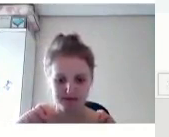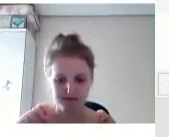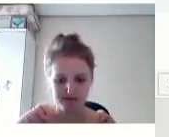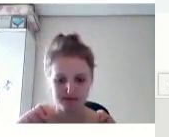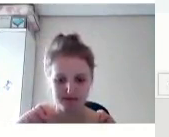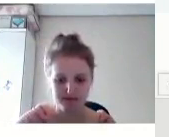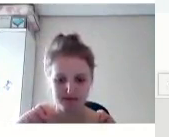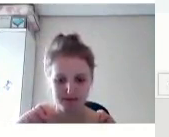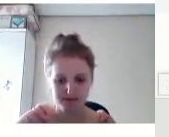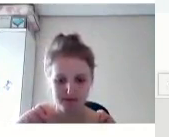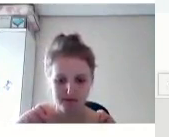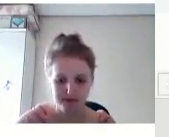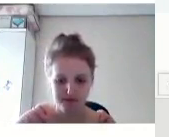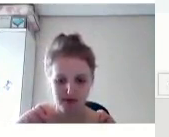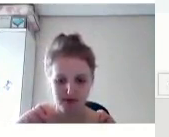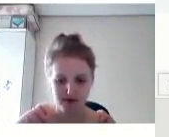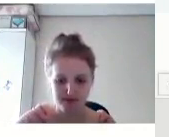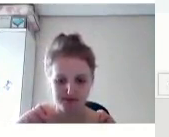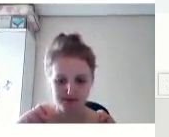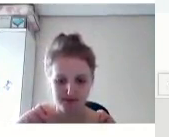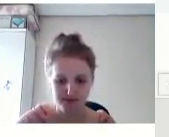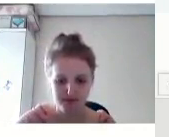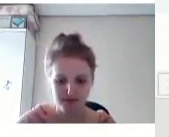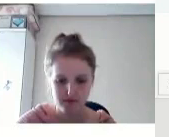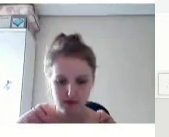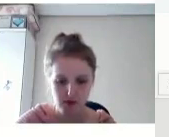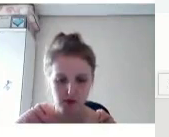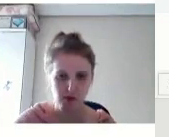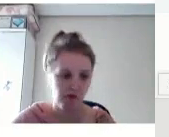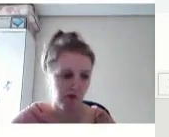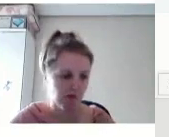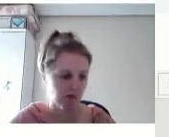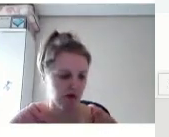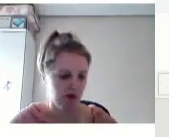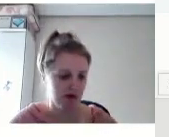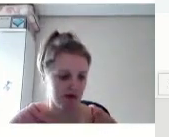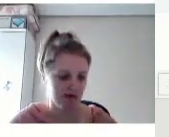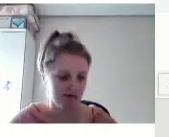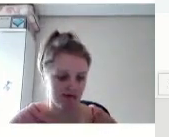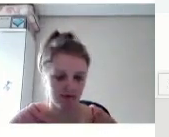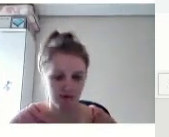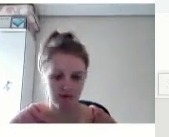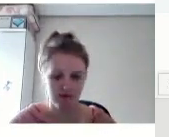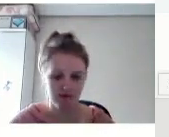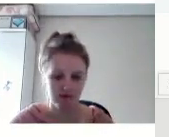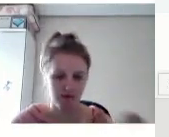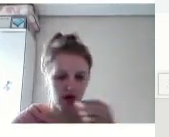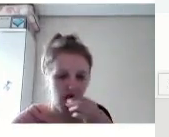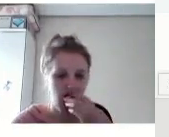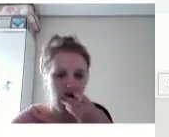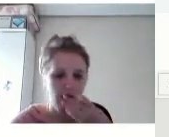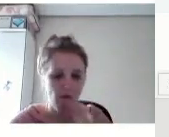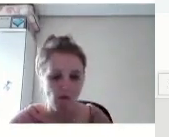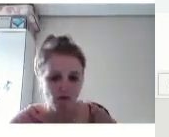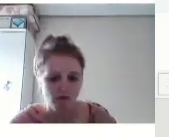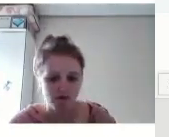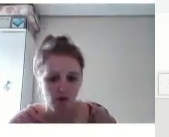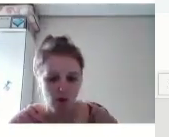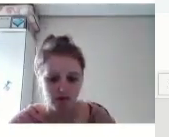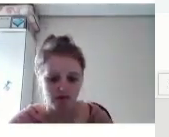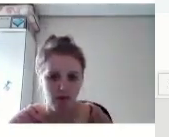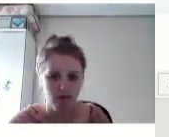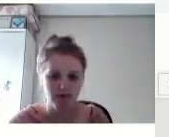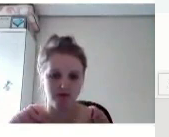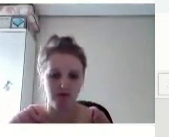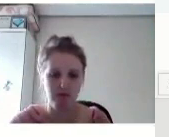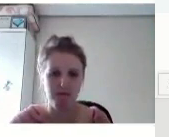hamiltoniana, como no caso da densidade lagrangiana, né, ela vai depender. Lembrando que aqui a funcional H, ela depende